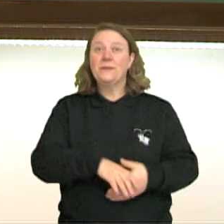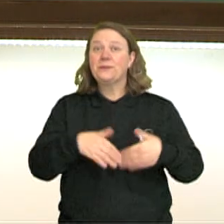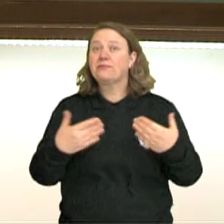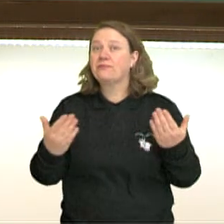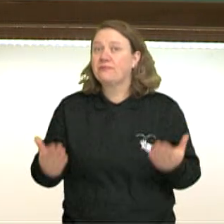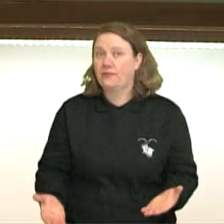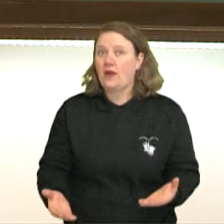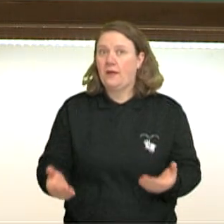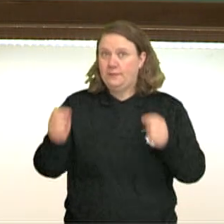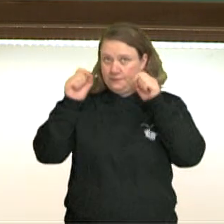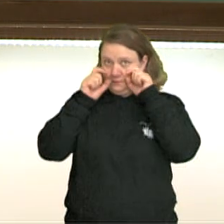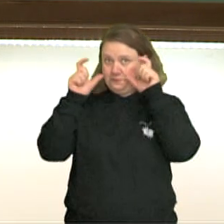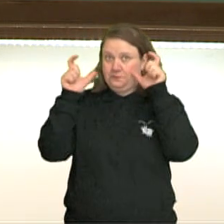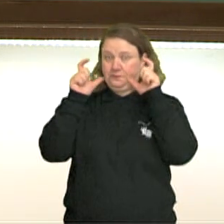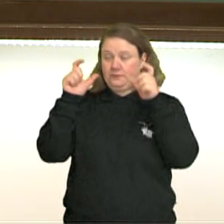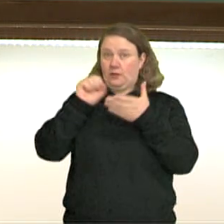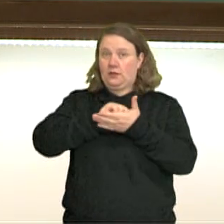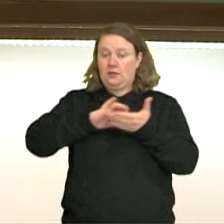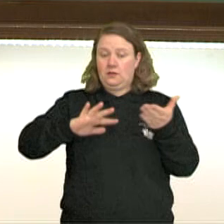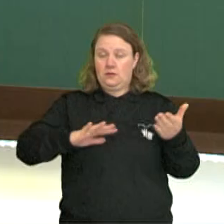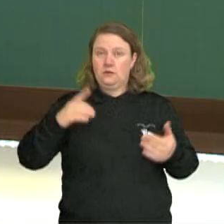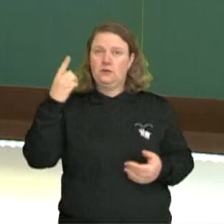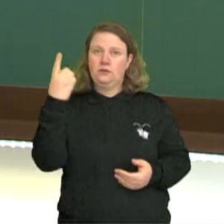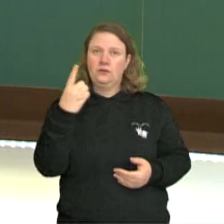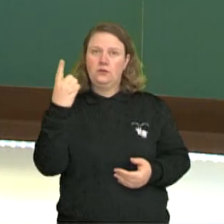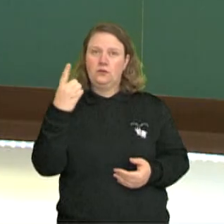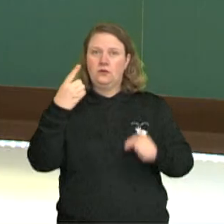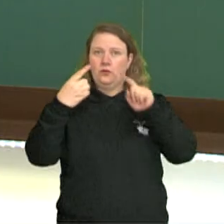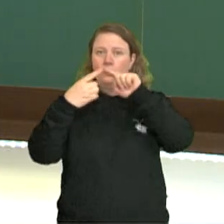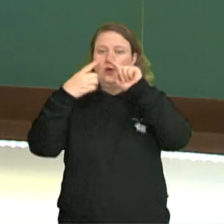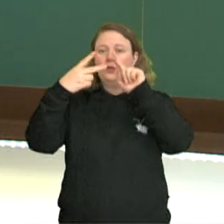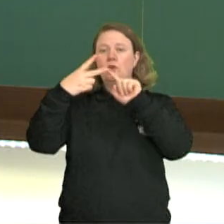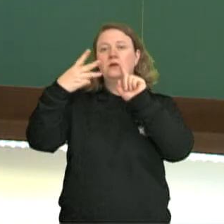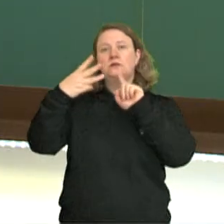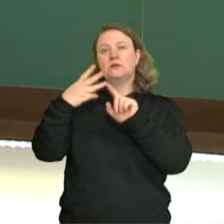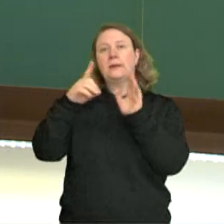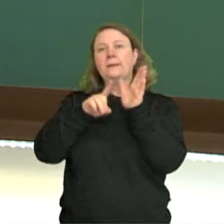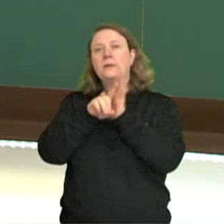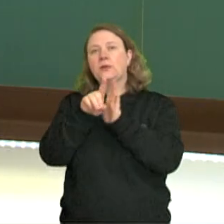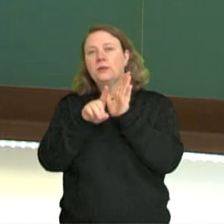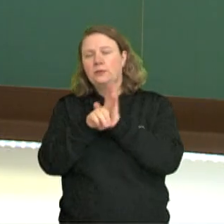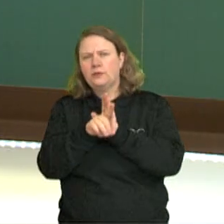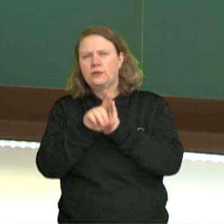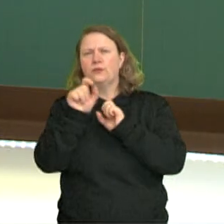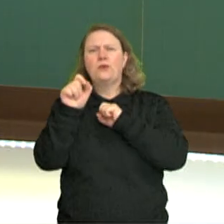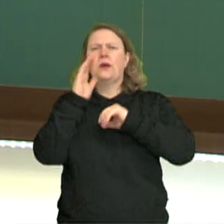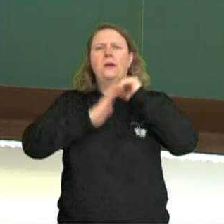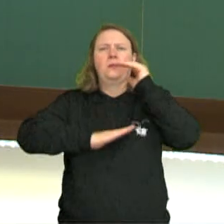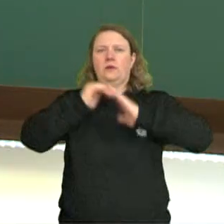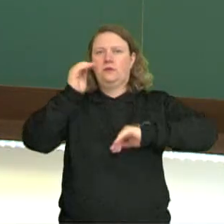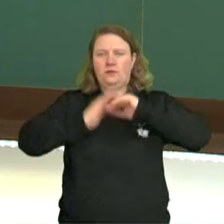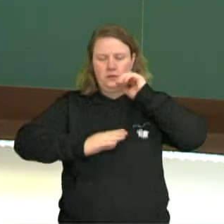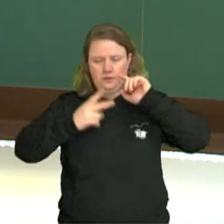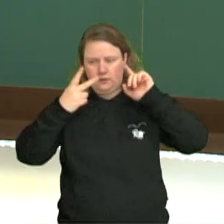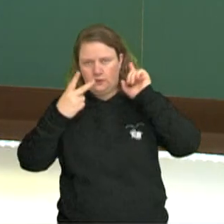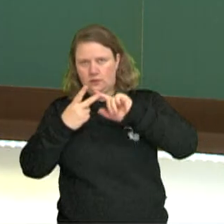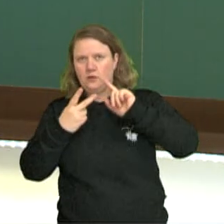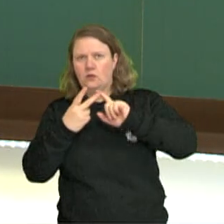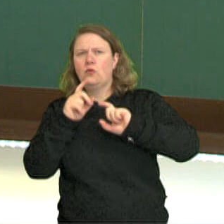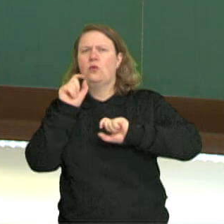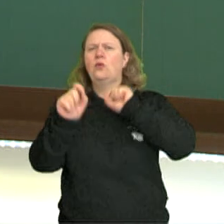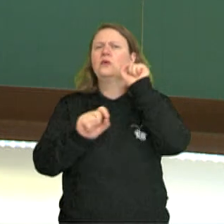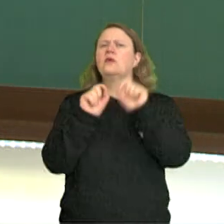Pessoal, notem que a atividade 1 trazia 3 questões, né? Quais foram as profissões da Cecília, quais